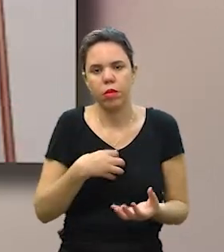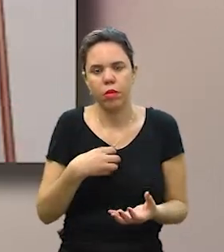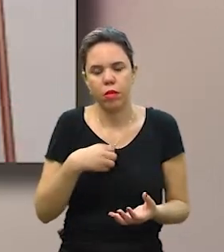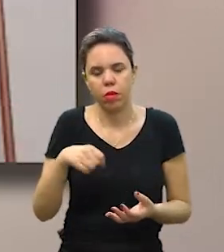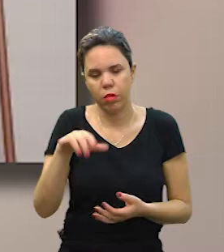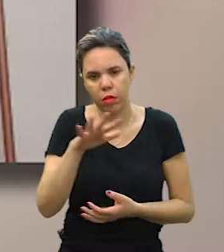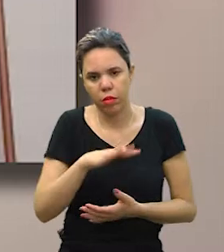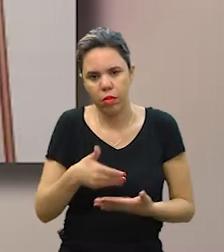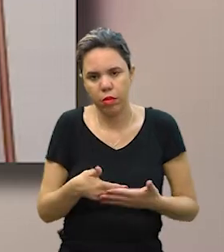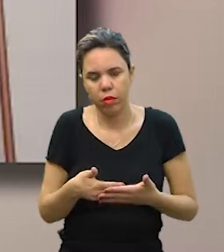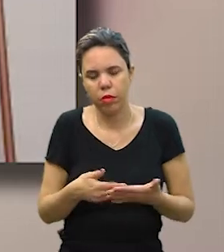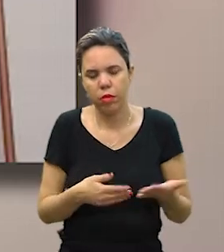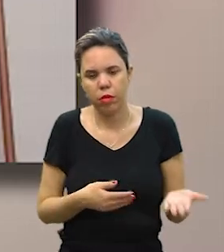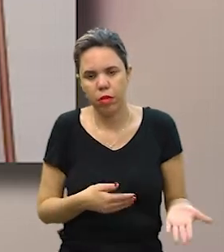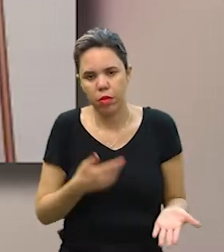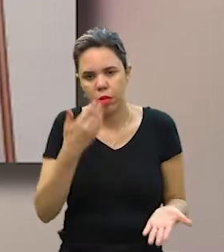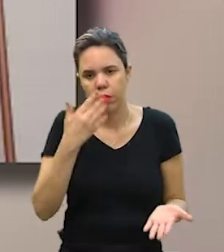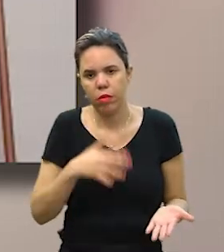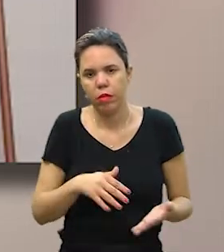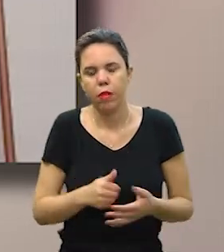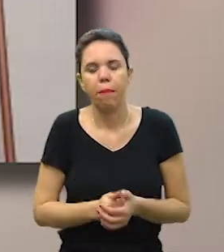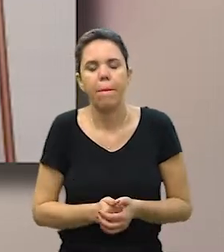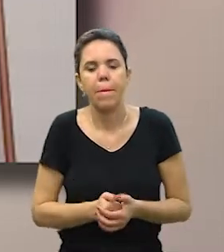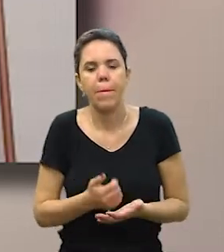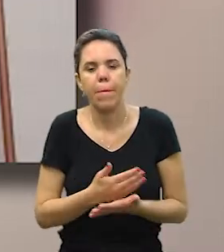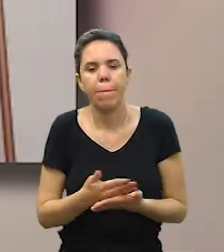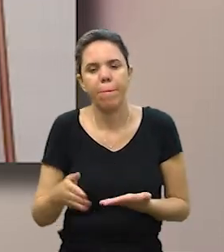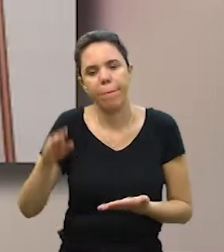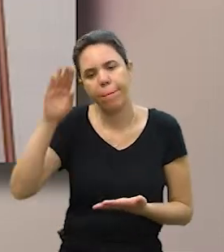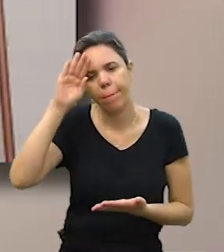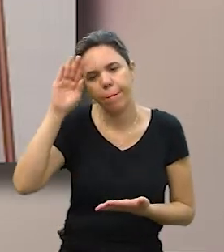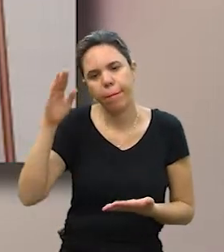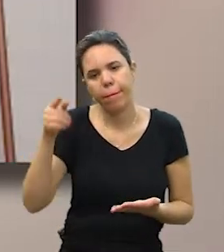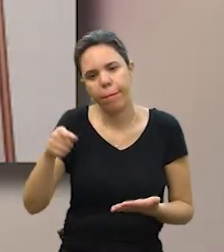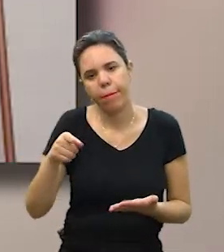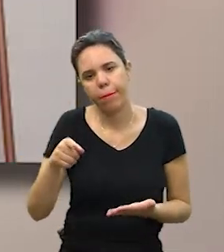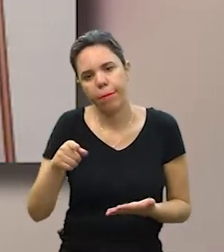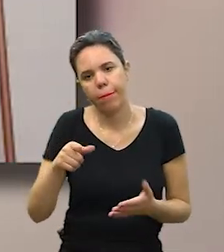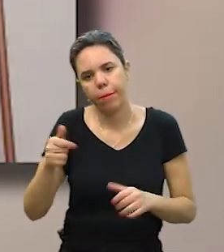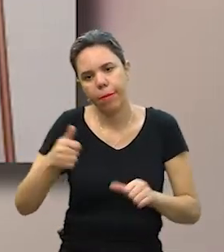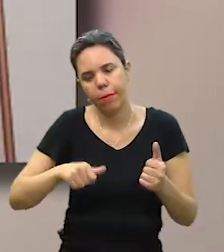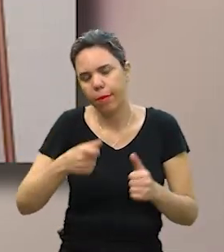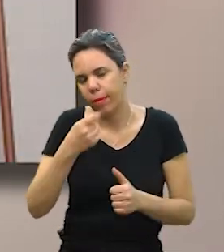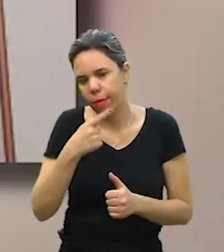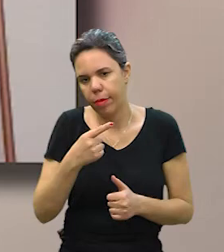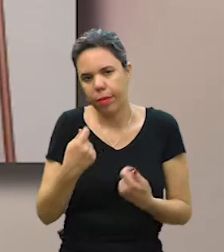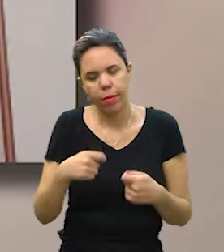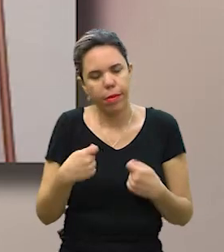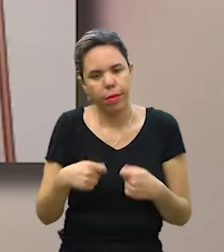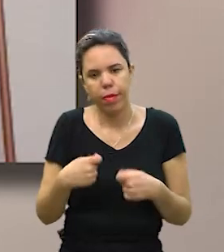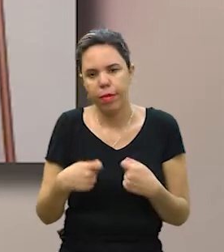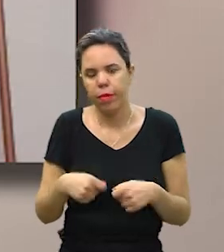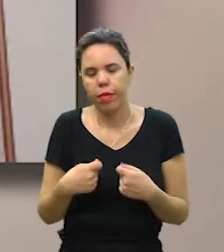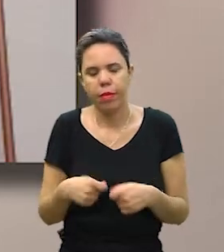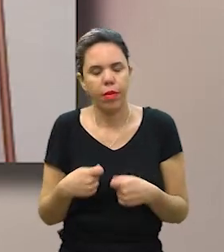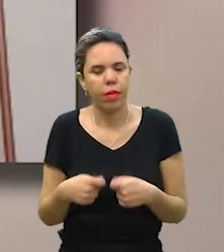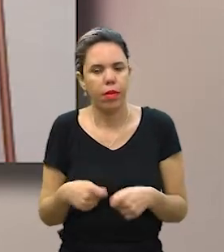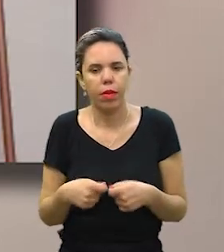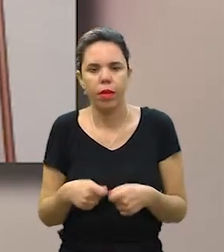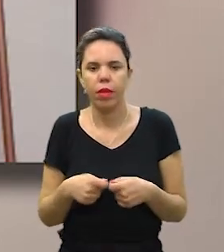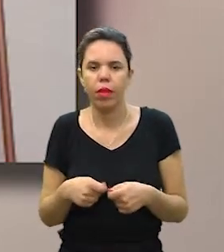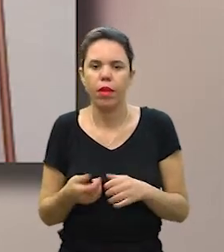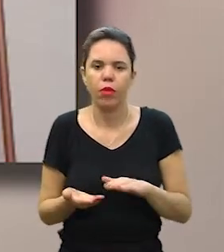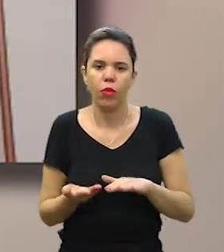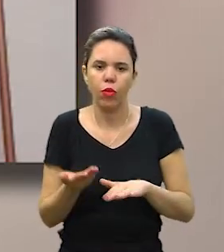estado geral desse bebê, dessa criança. Então, começou com a febre, você medica, não precisa deixar essa